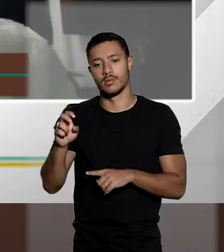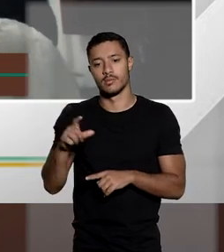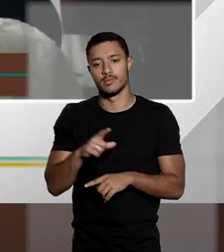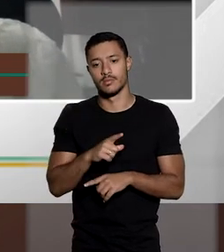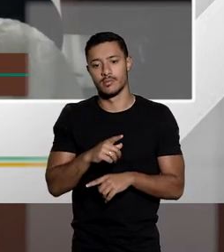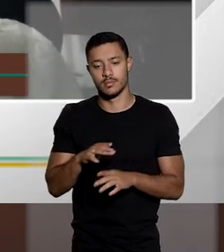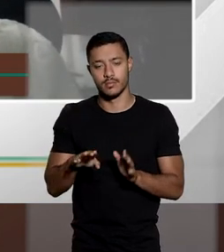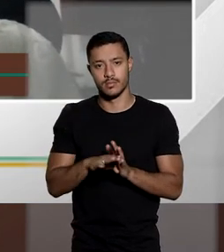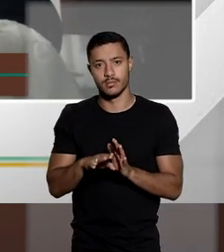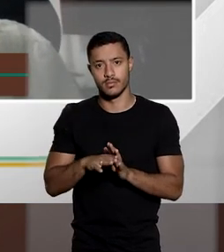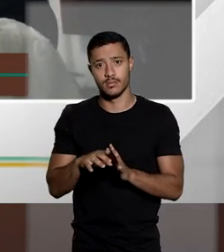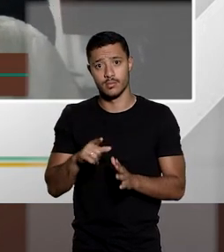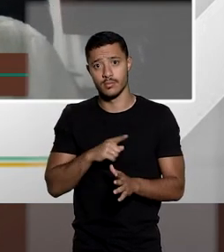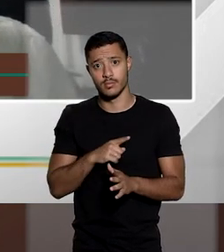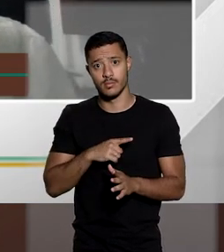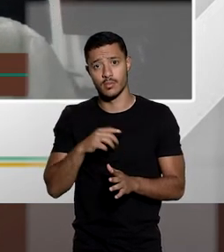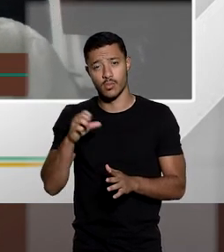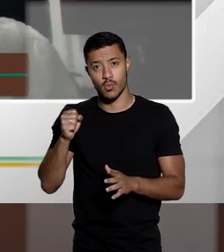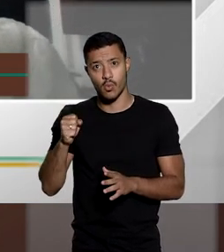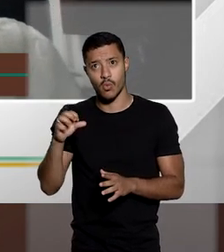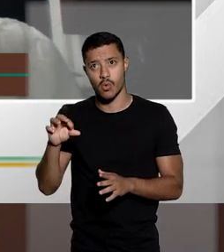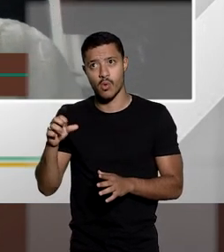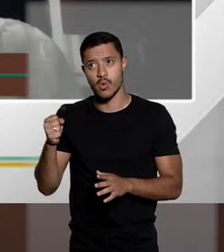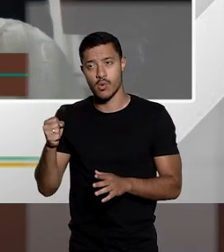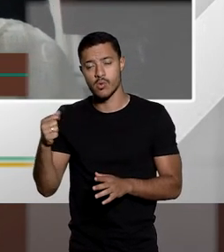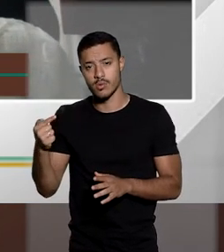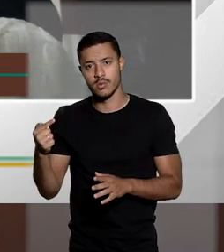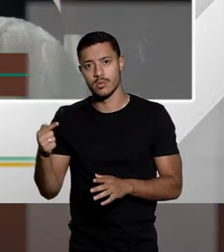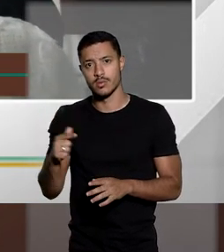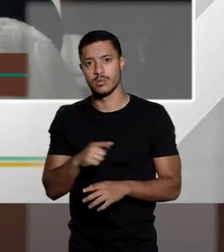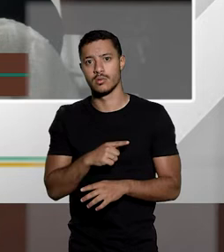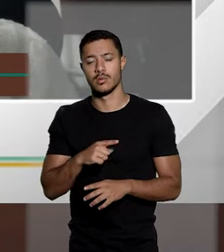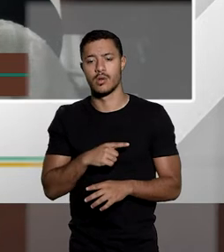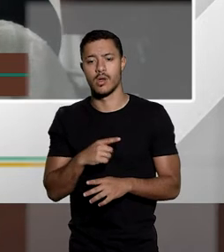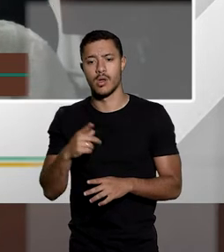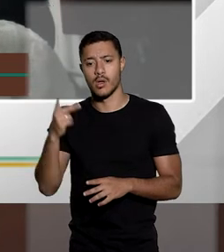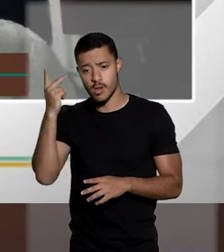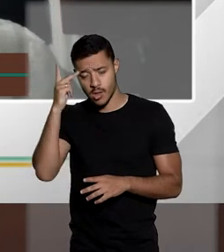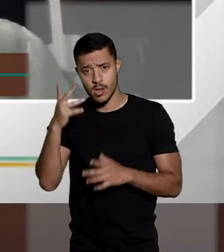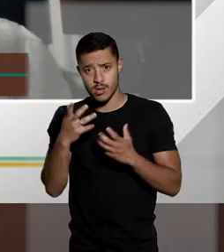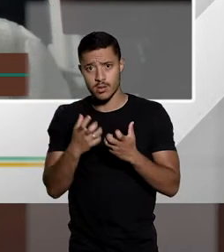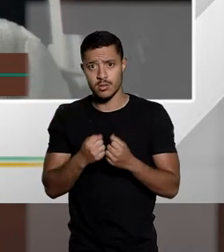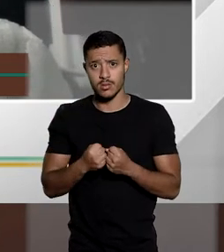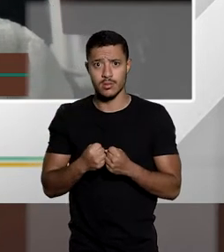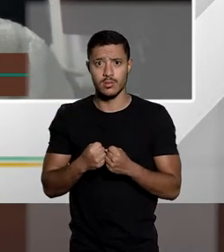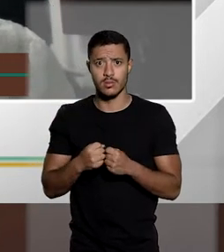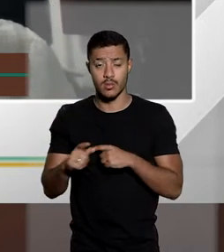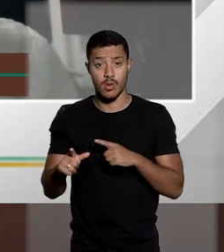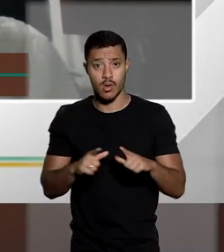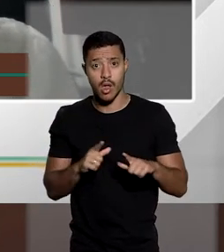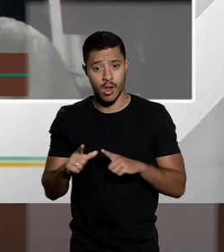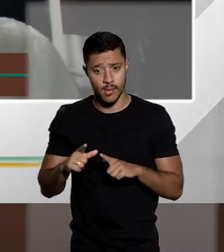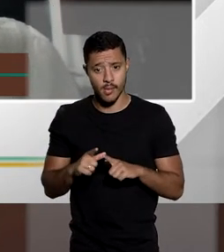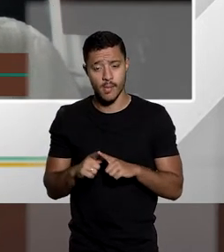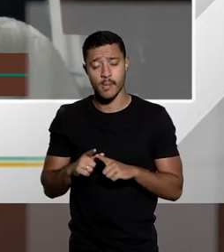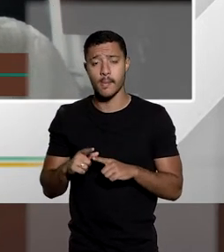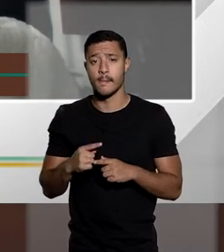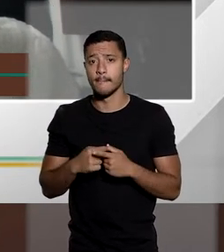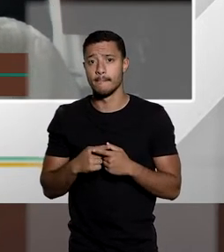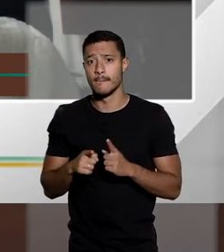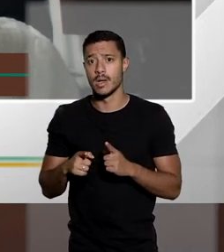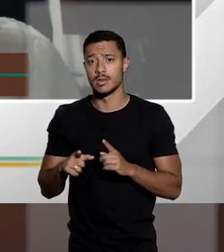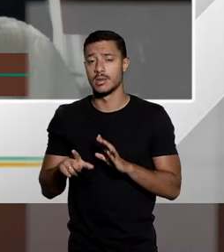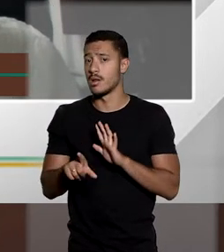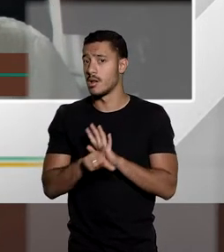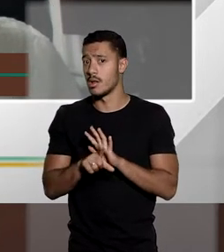Lei 8.987, que estabeleceu normas específicas para concessão e permissão de serviço público. Porém,